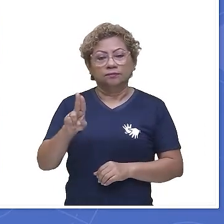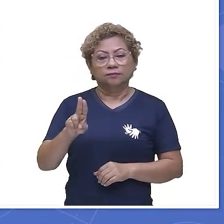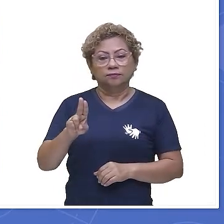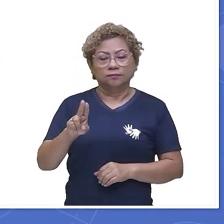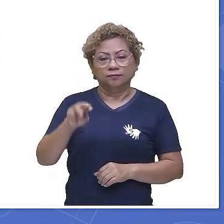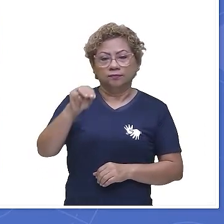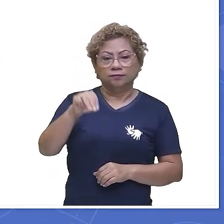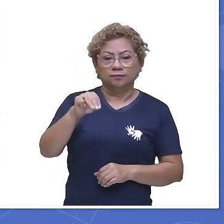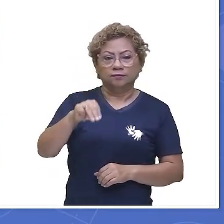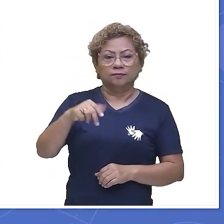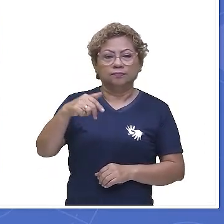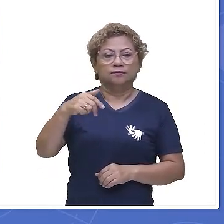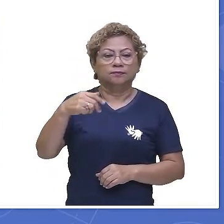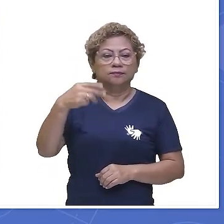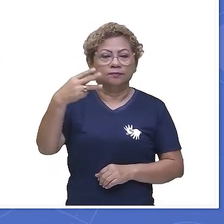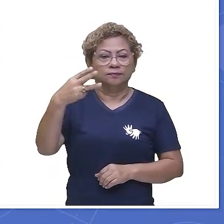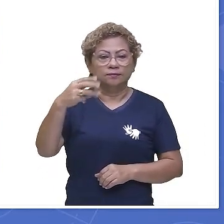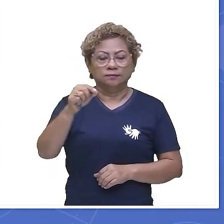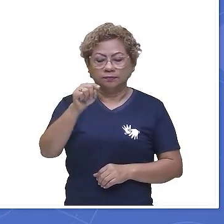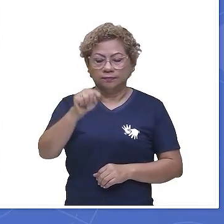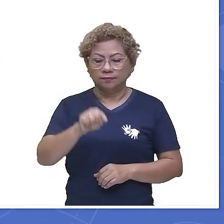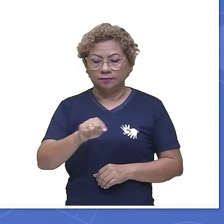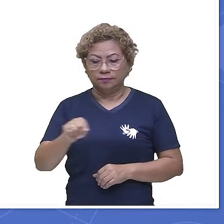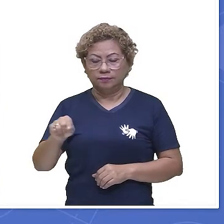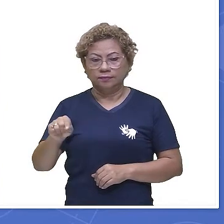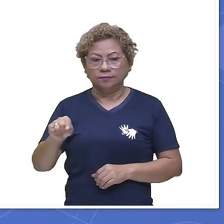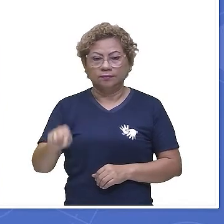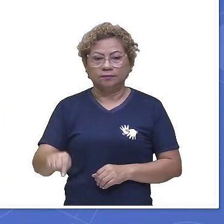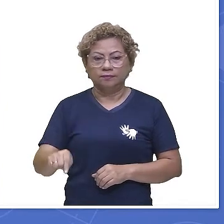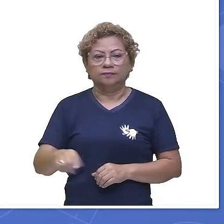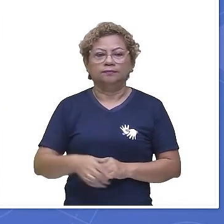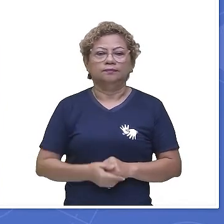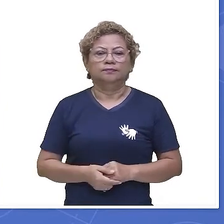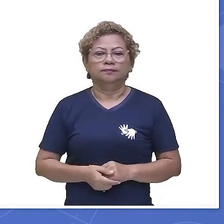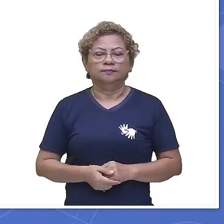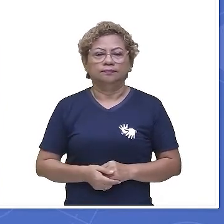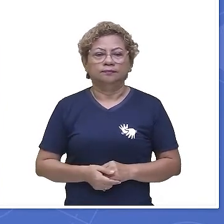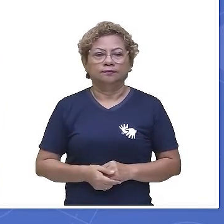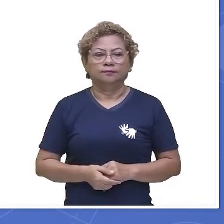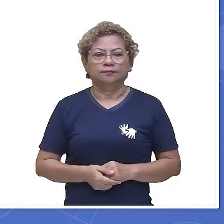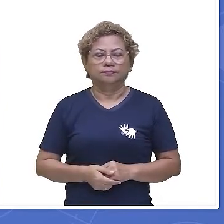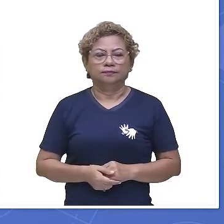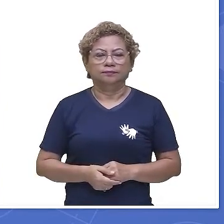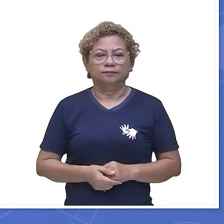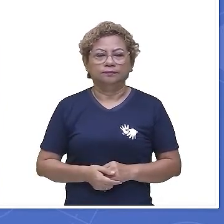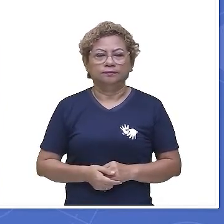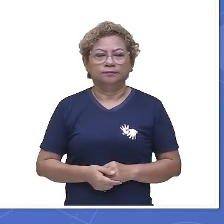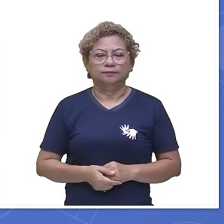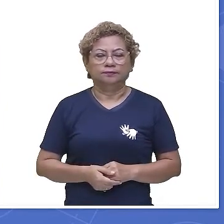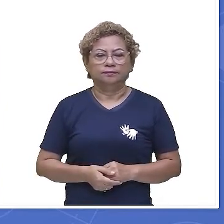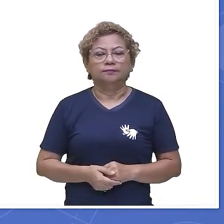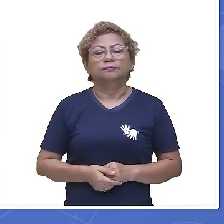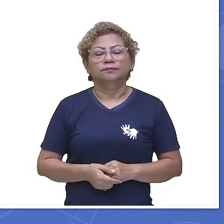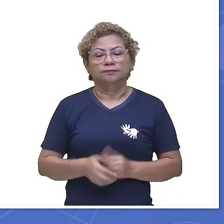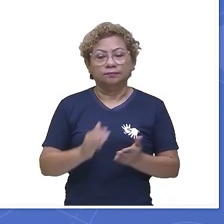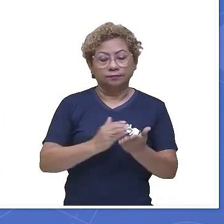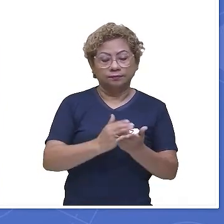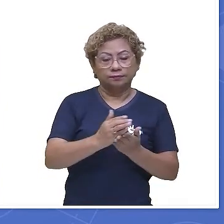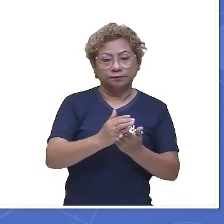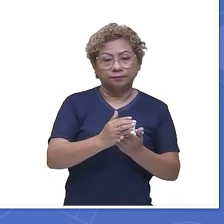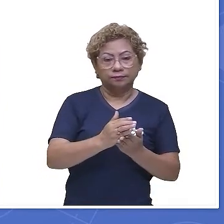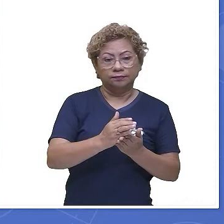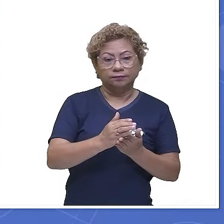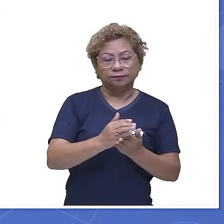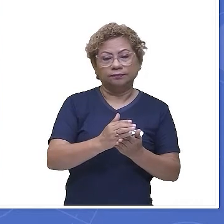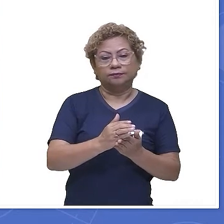Certo? Agora, uma grandeza vetorial. Vamos utilizar como exemplo de uma vetorial o deslocamento que a gente fez.